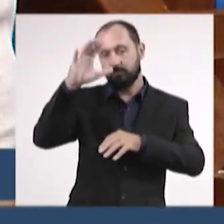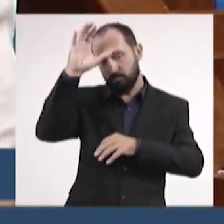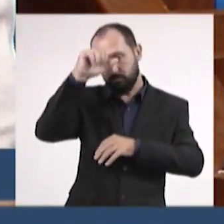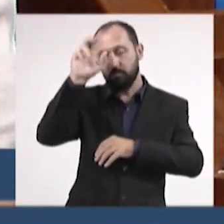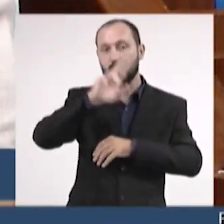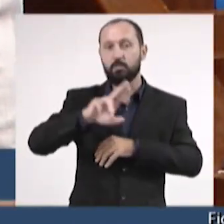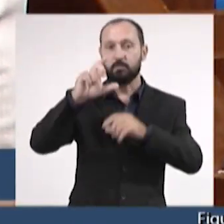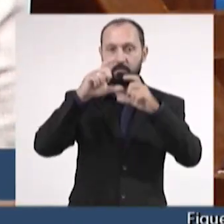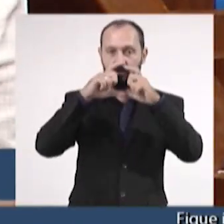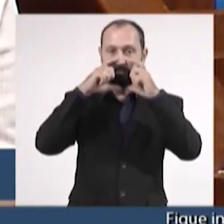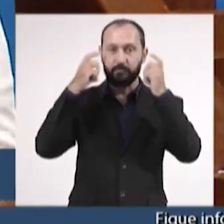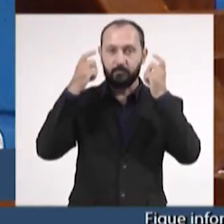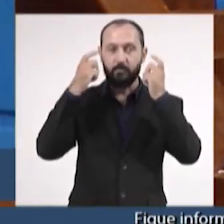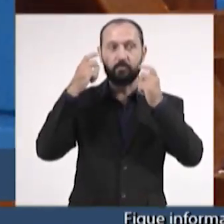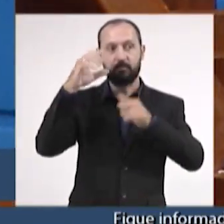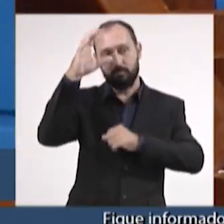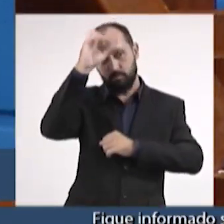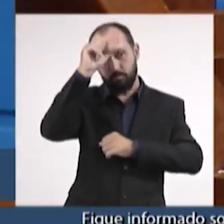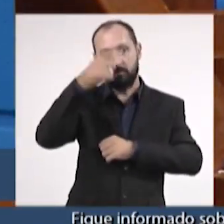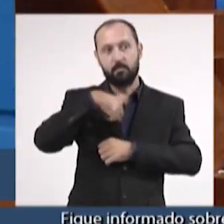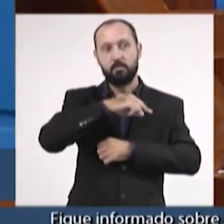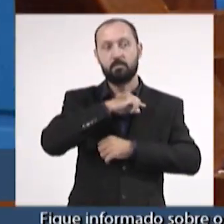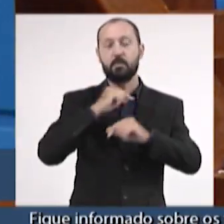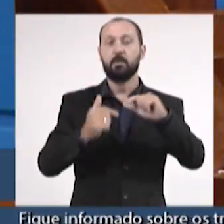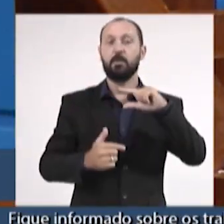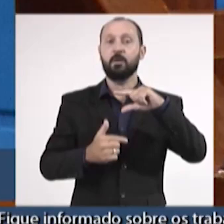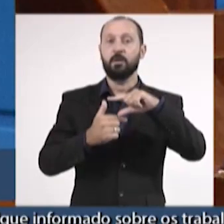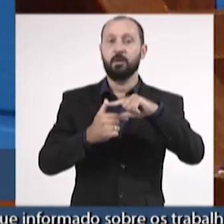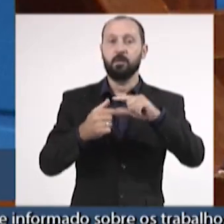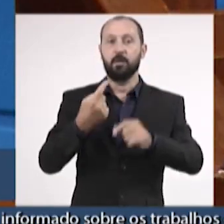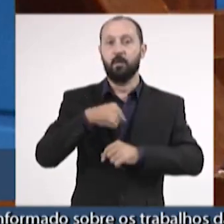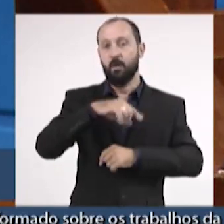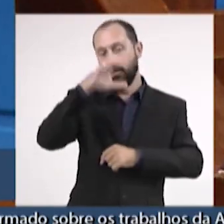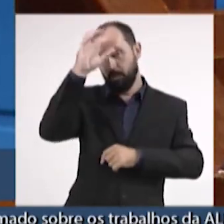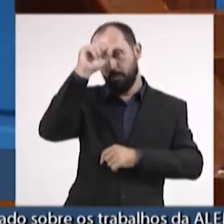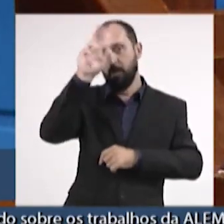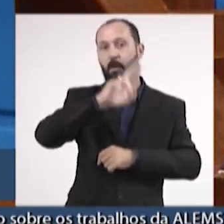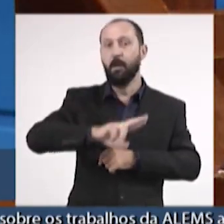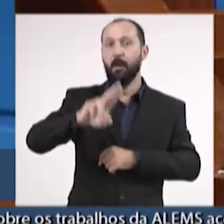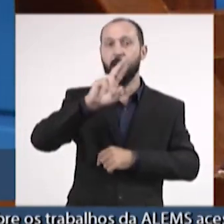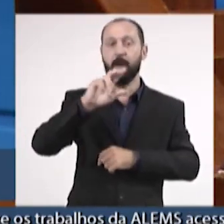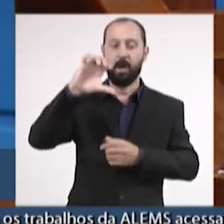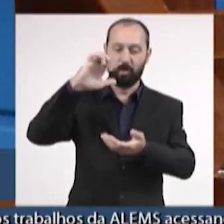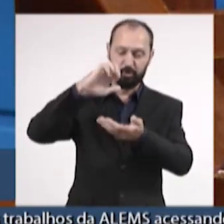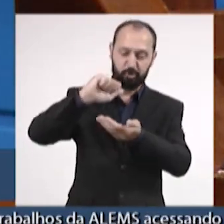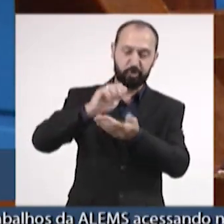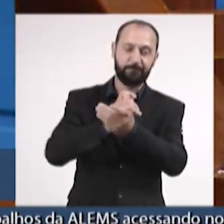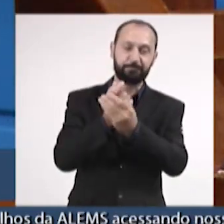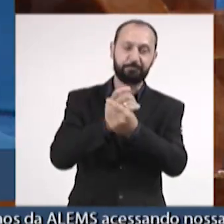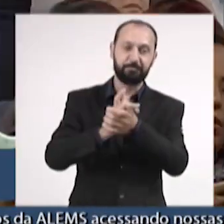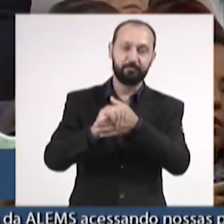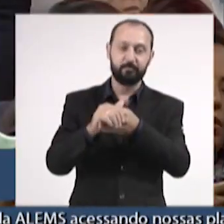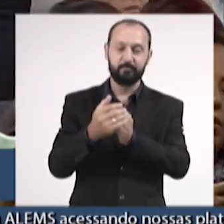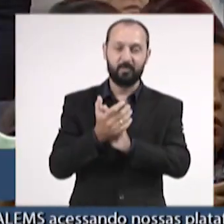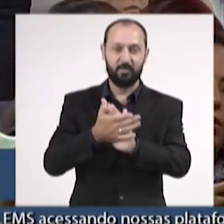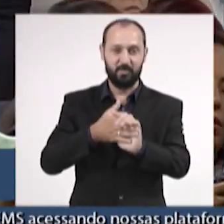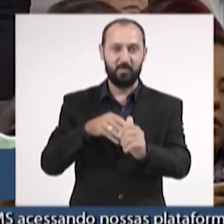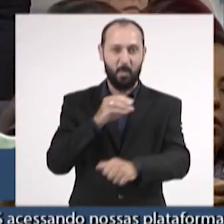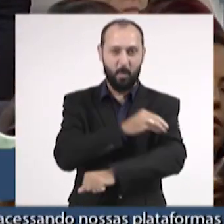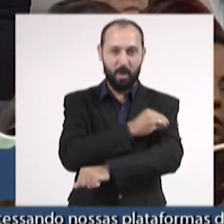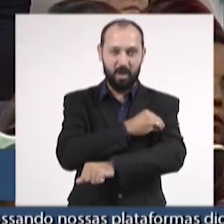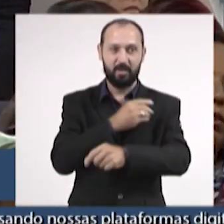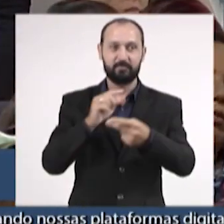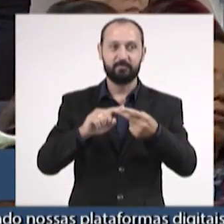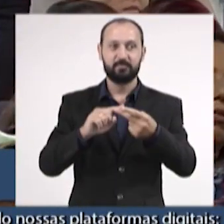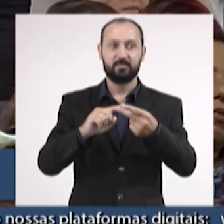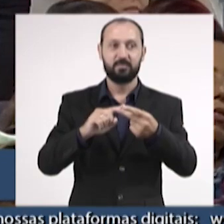as máscaras, nós aprendemos a nos isolar, nós aprendemos a usar o álcool gel, nós aprendemos a usar o